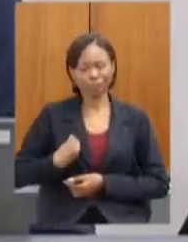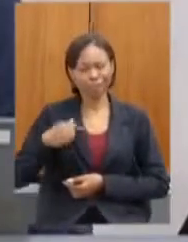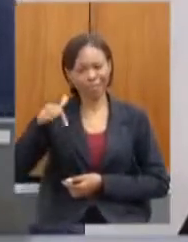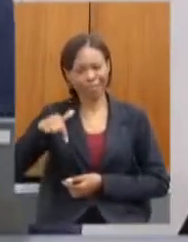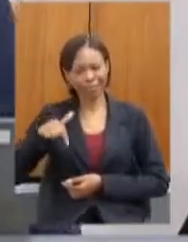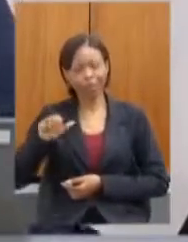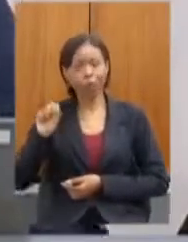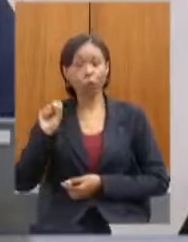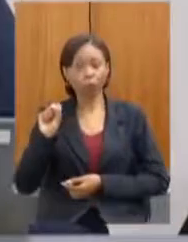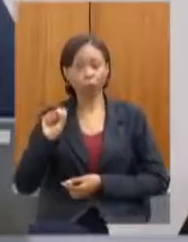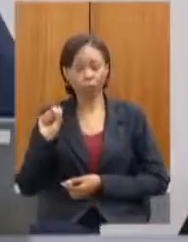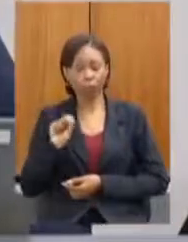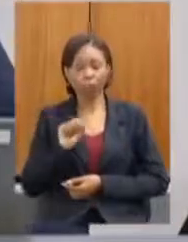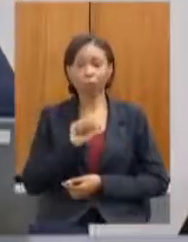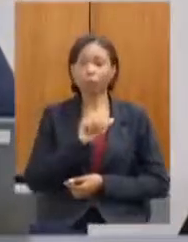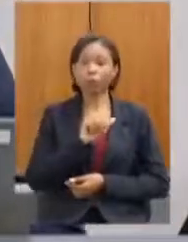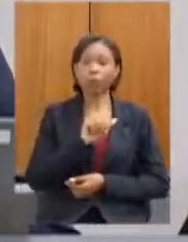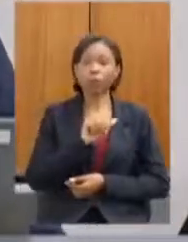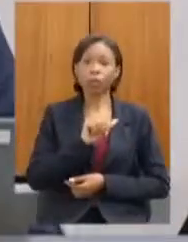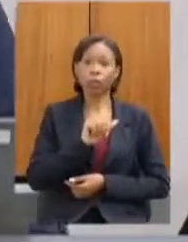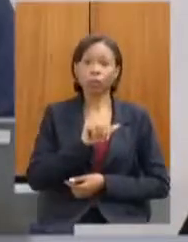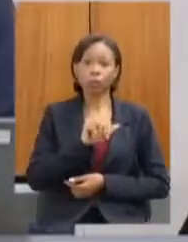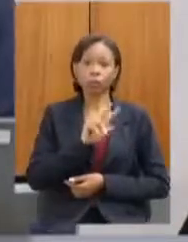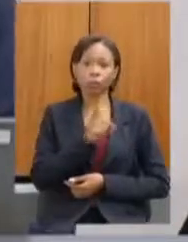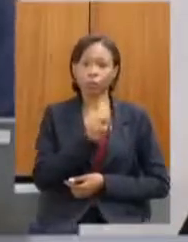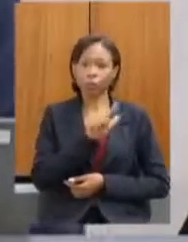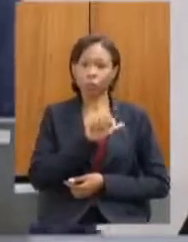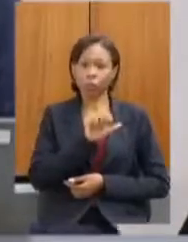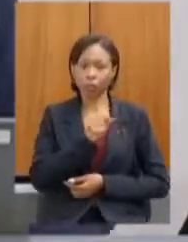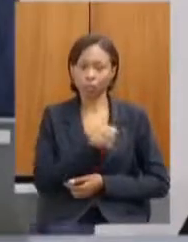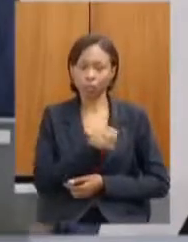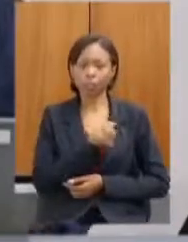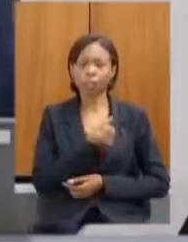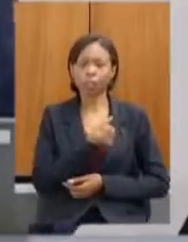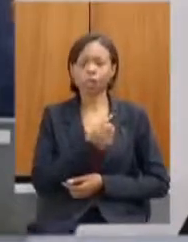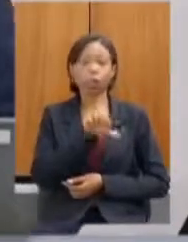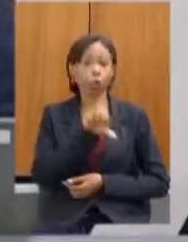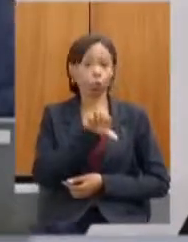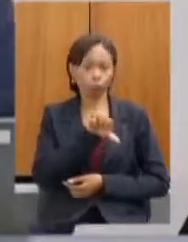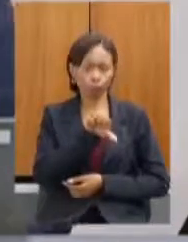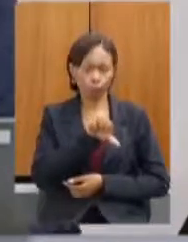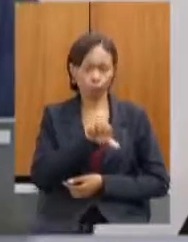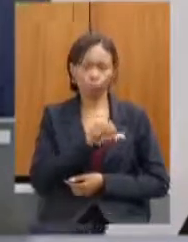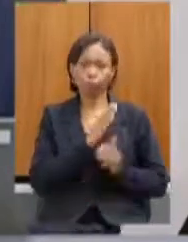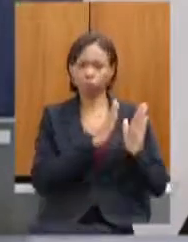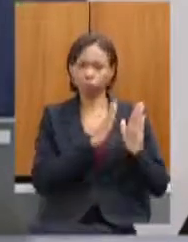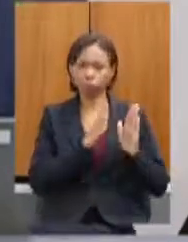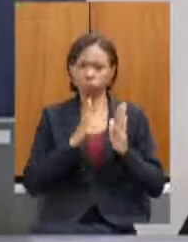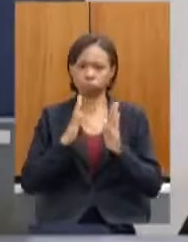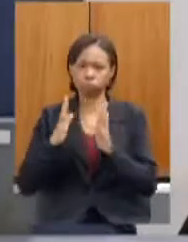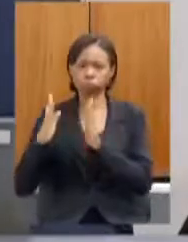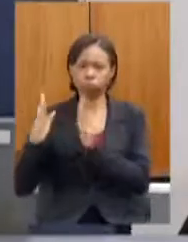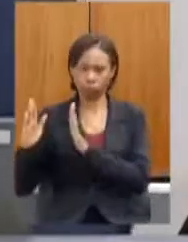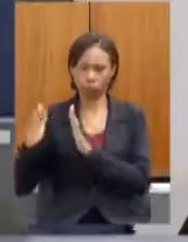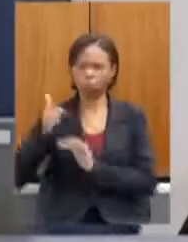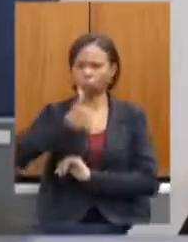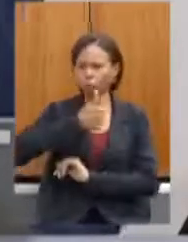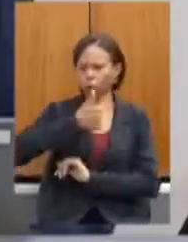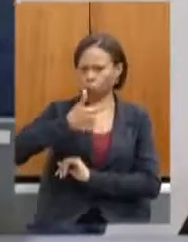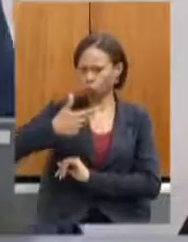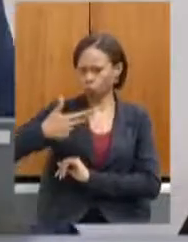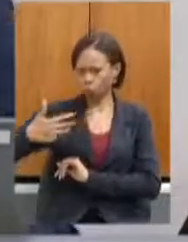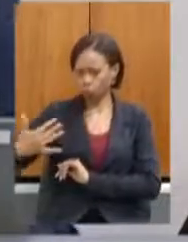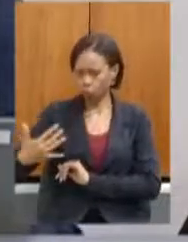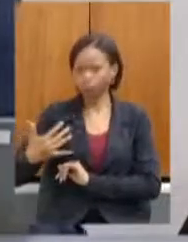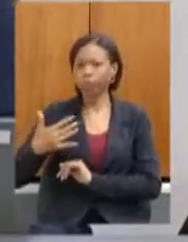presença em oitavo e o deputado Chaves Santos aqui presente também é o nono eu nós vamos obedecer aquele critério nós